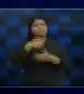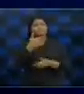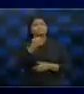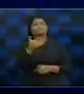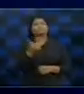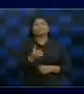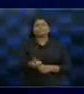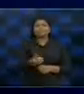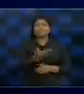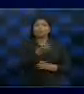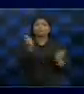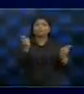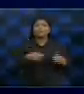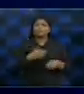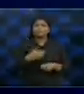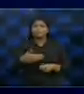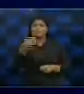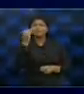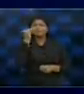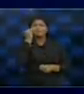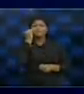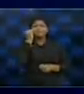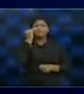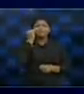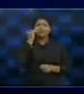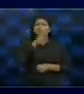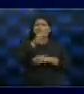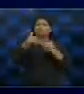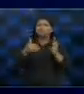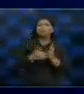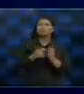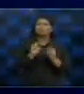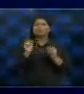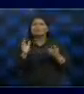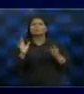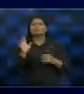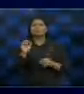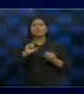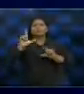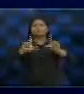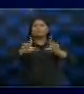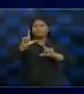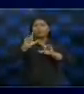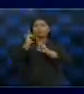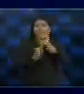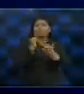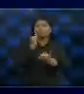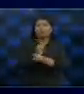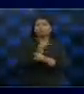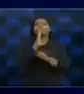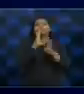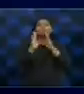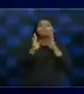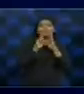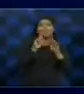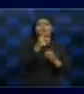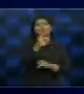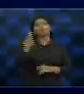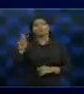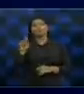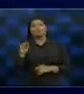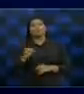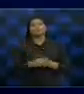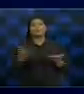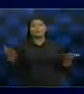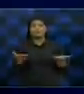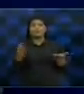2016. Você pode acompanhar todas as atualizações nas redes sociais, Facebook e Twitter da Band Amazonas. Para rever